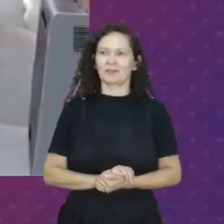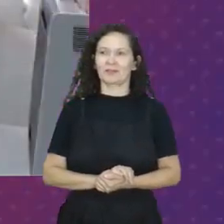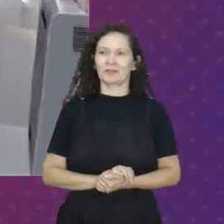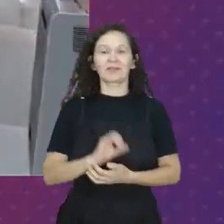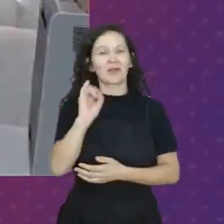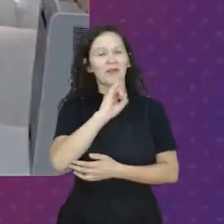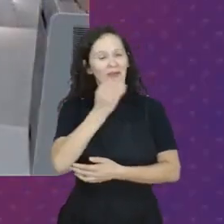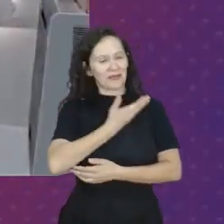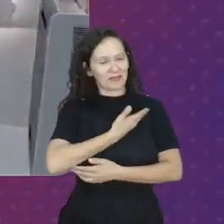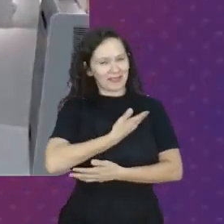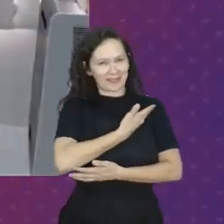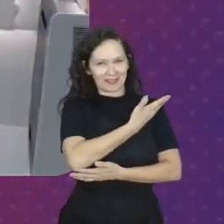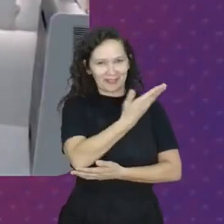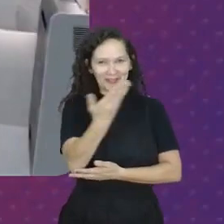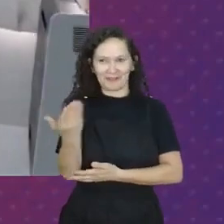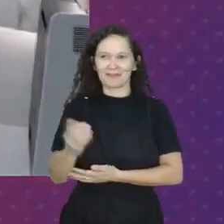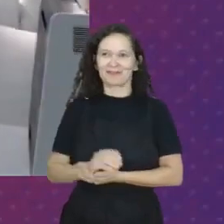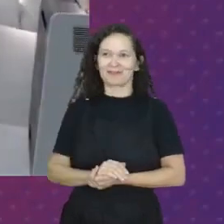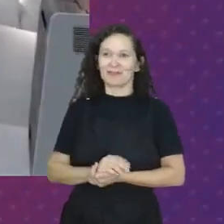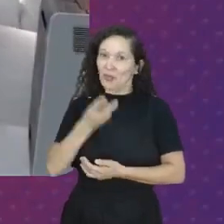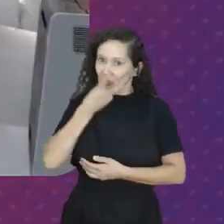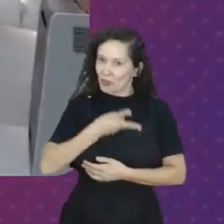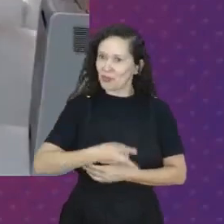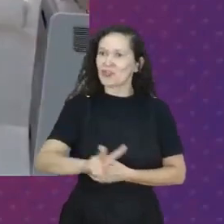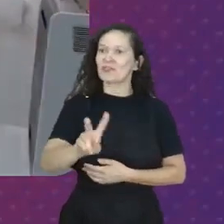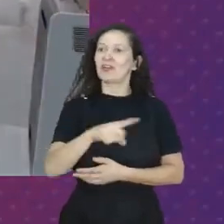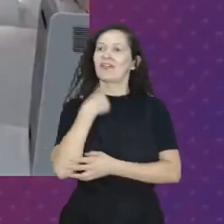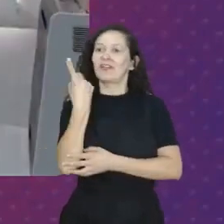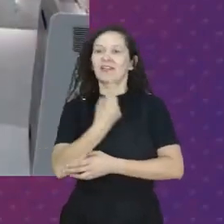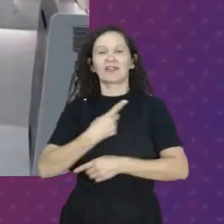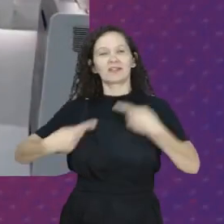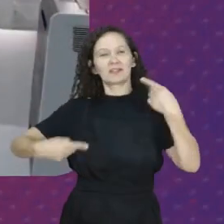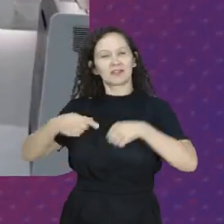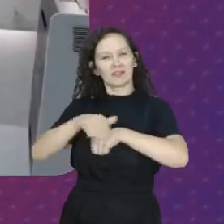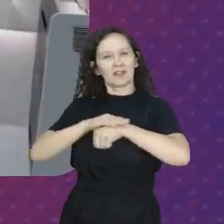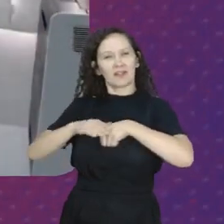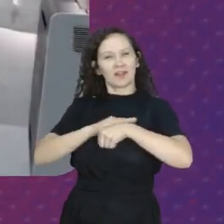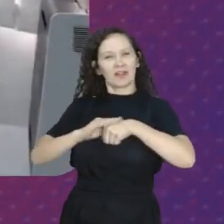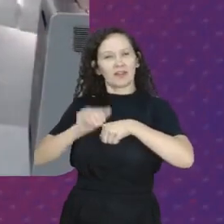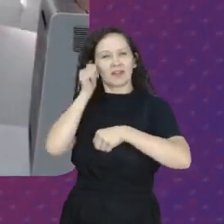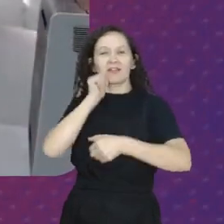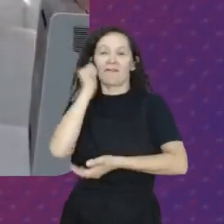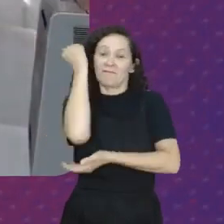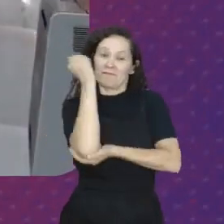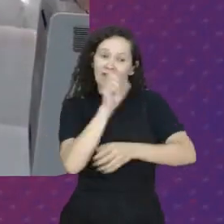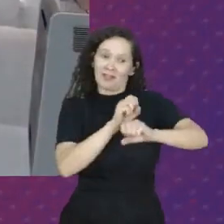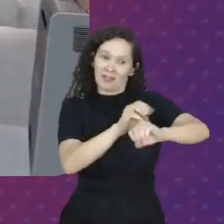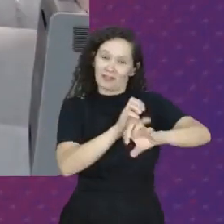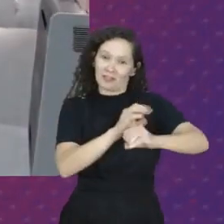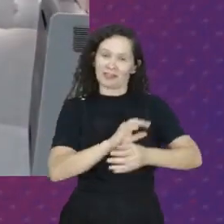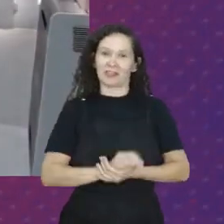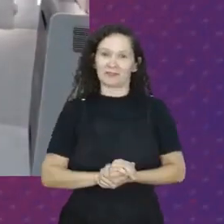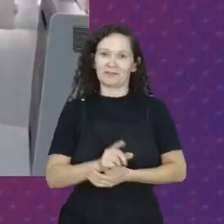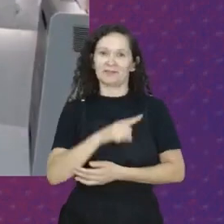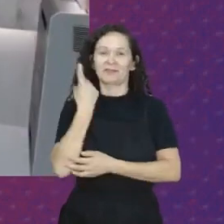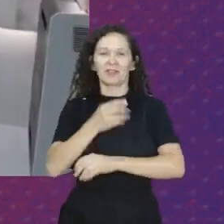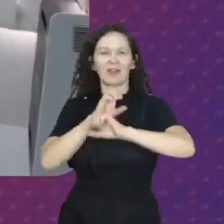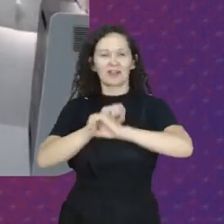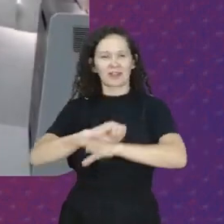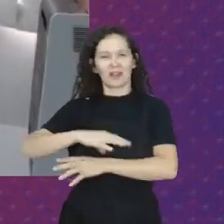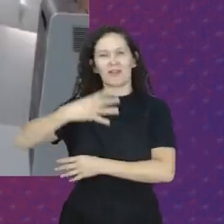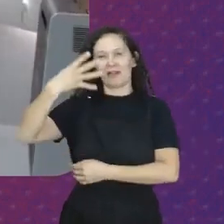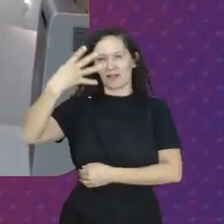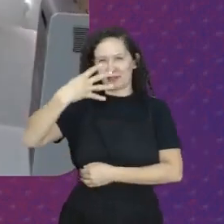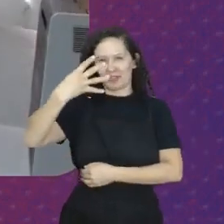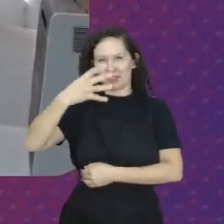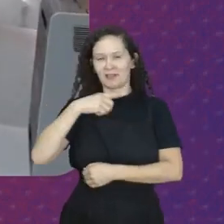Olá, companheiras! E dando continuidade ao nosso debate sobre a feminização da educação, nesta aula 4,